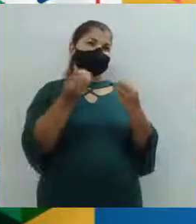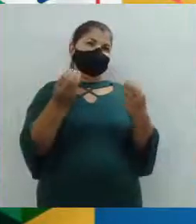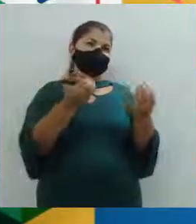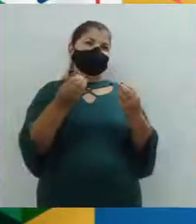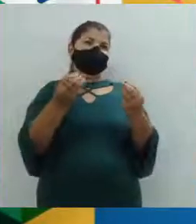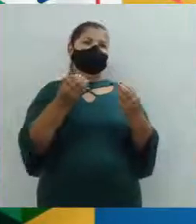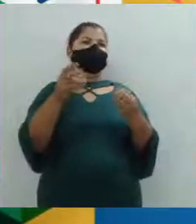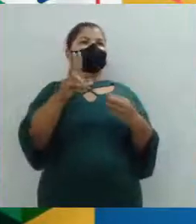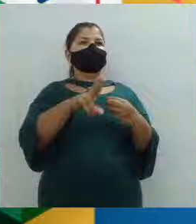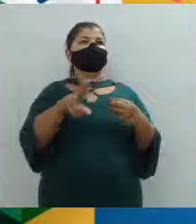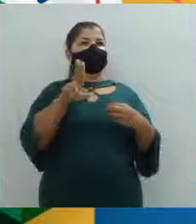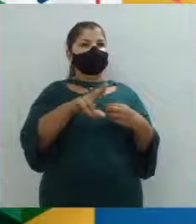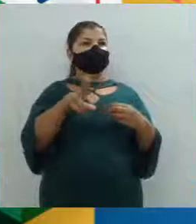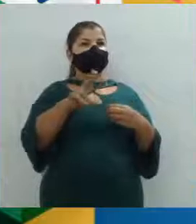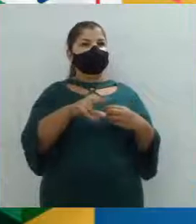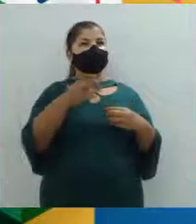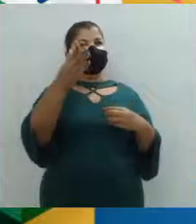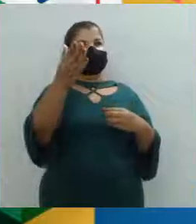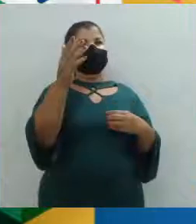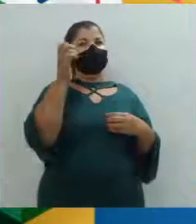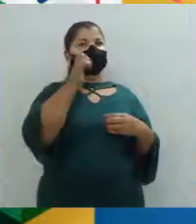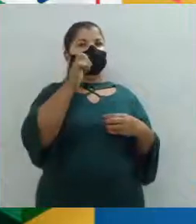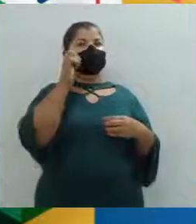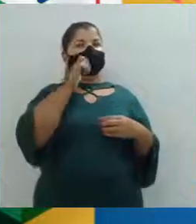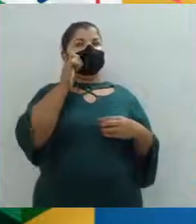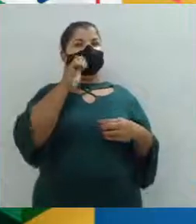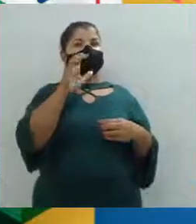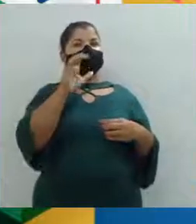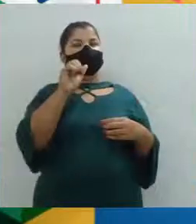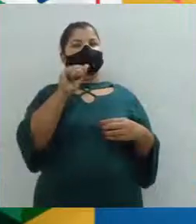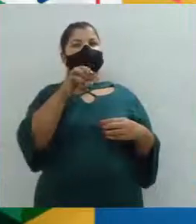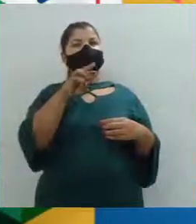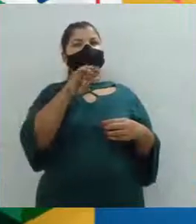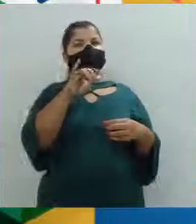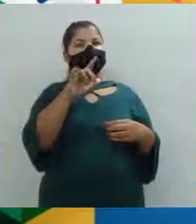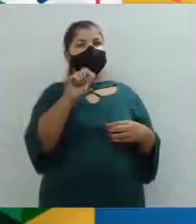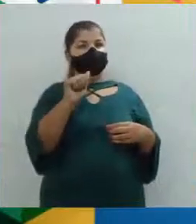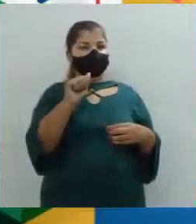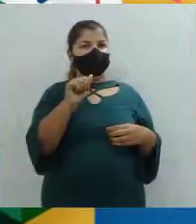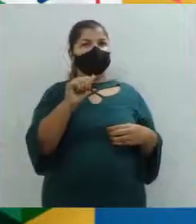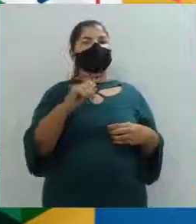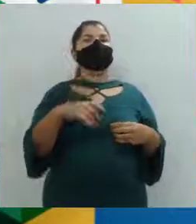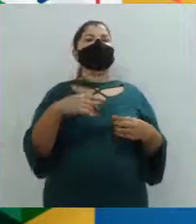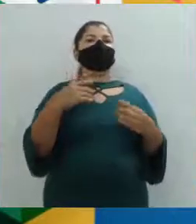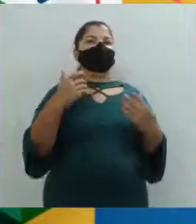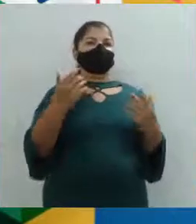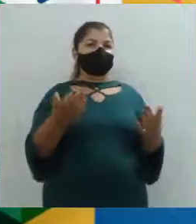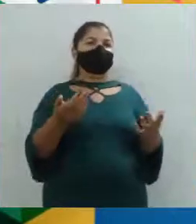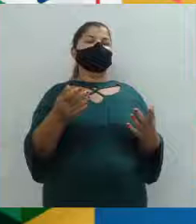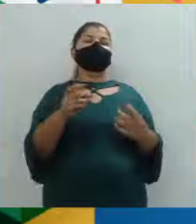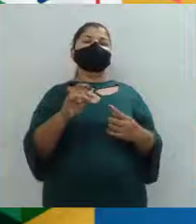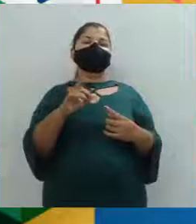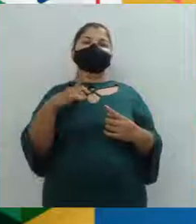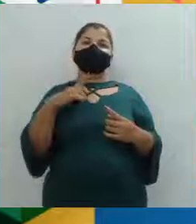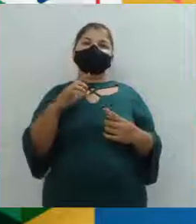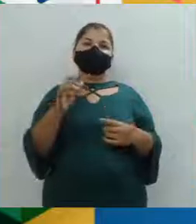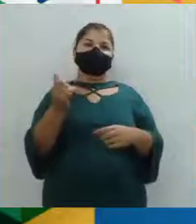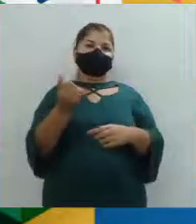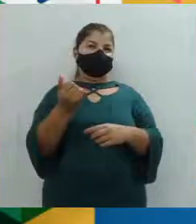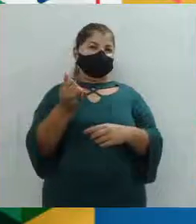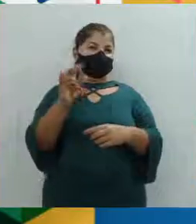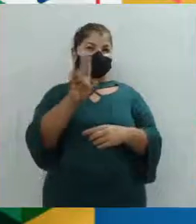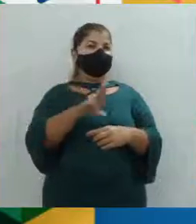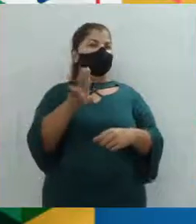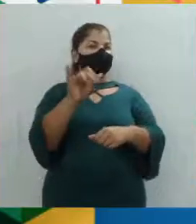com a professora Camila Cabral. Então tem um link aí que depois a gente vai colocar para que vocês possam